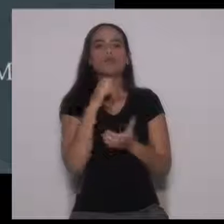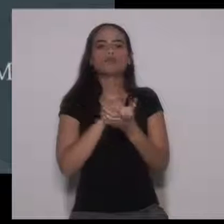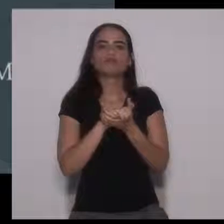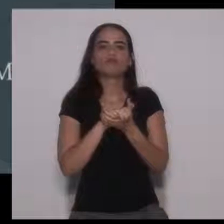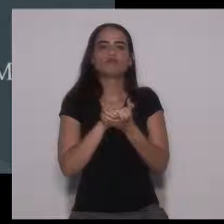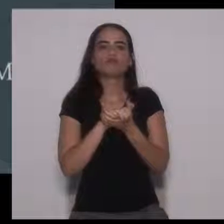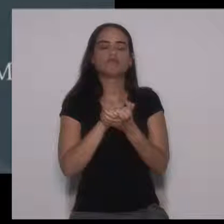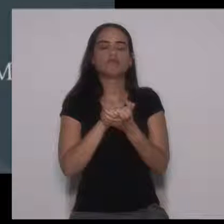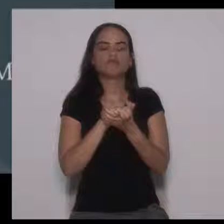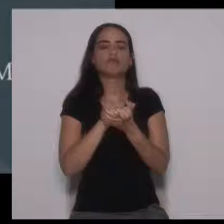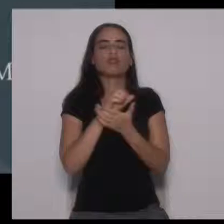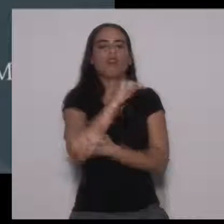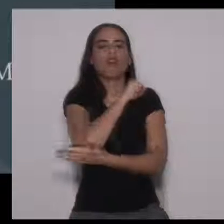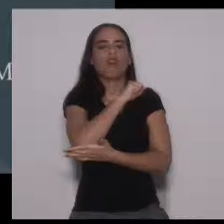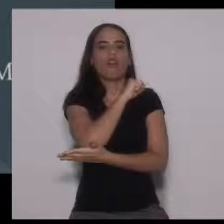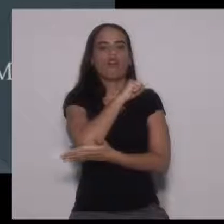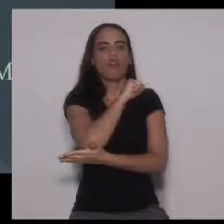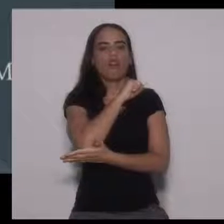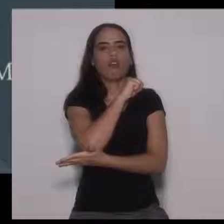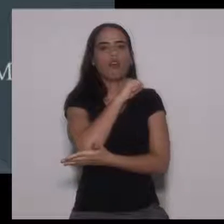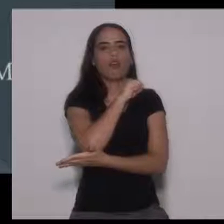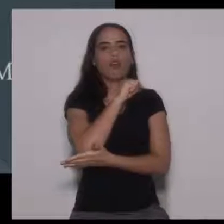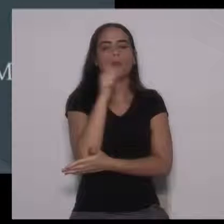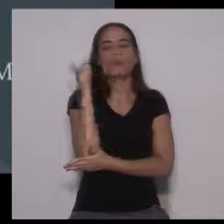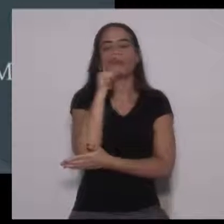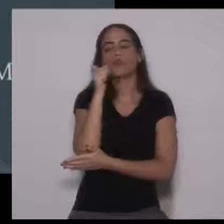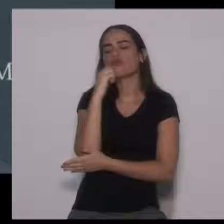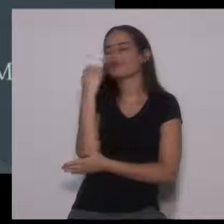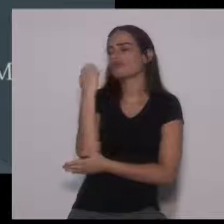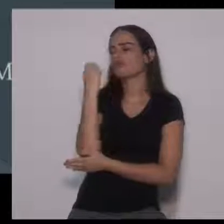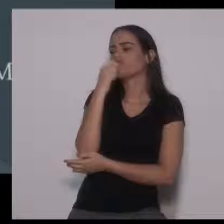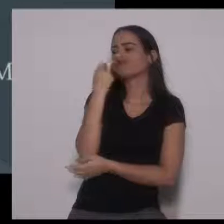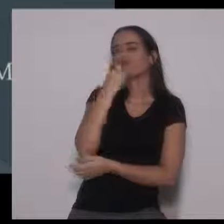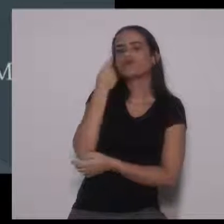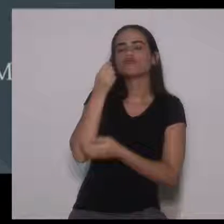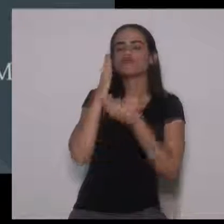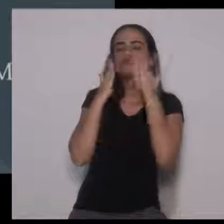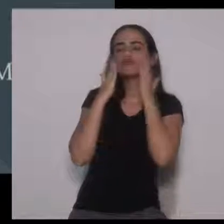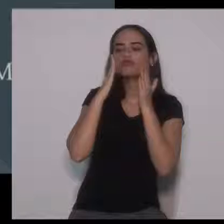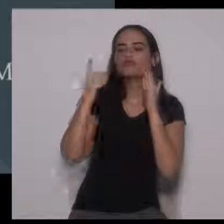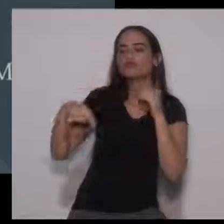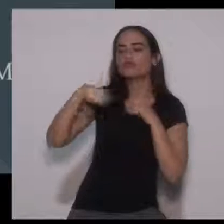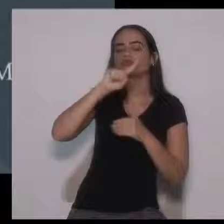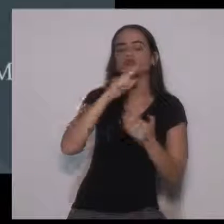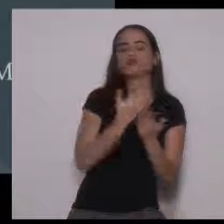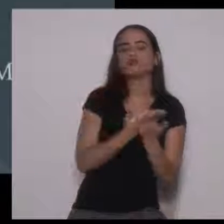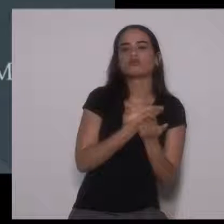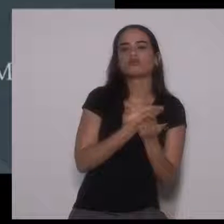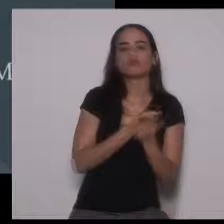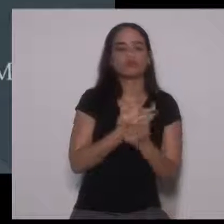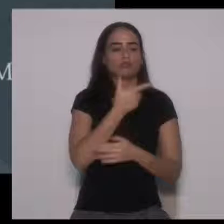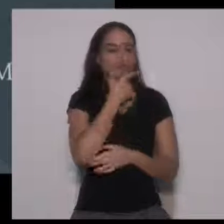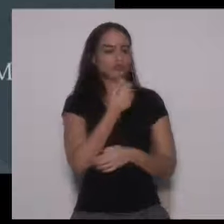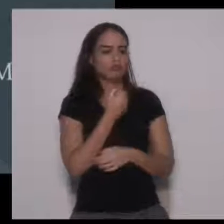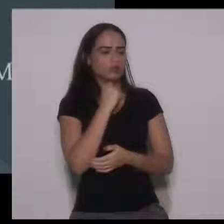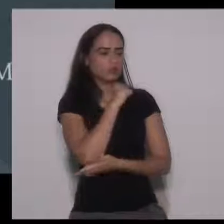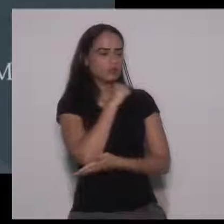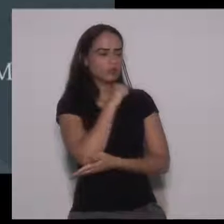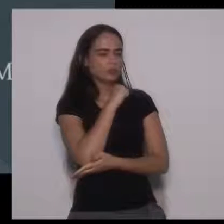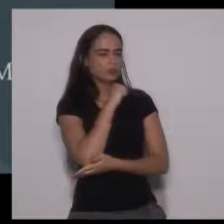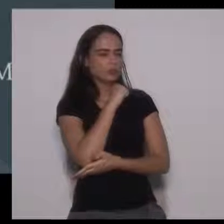né? A mulher se arrumou, a mulher vai estudar, a mulher tem amigas e o cara vai lá e mata a